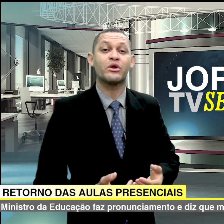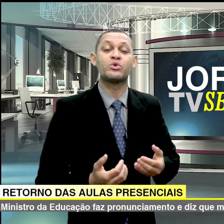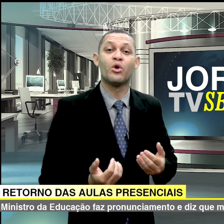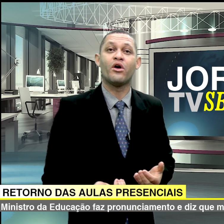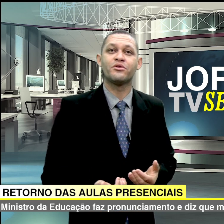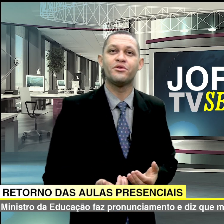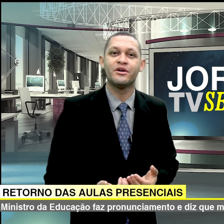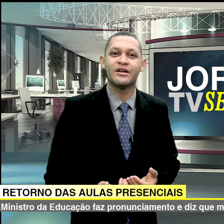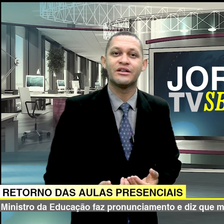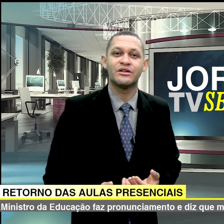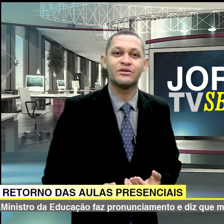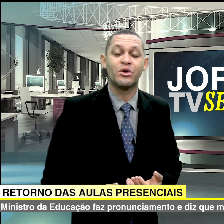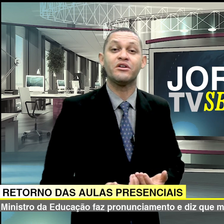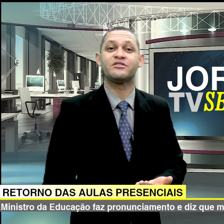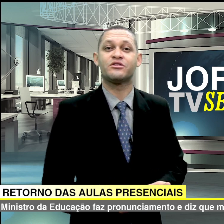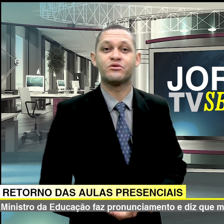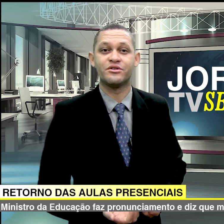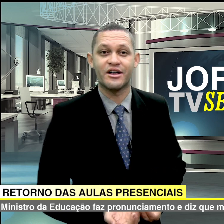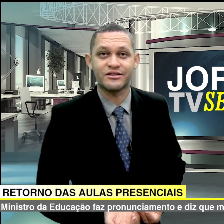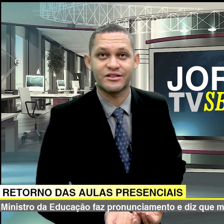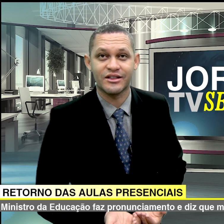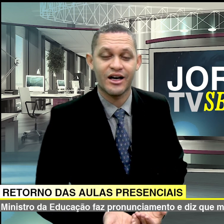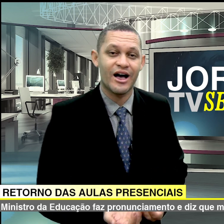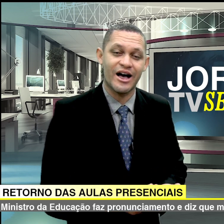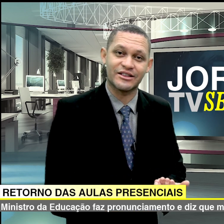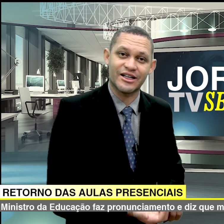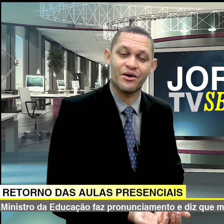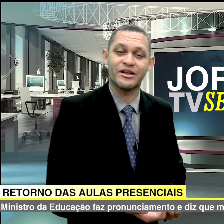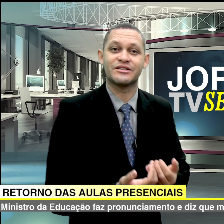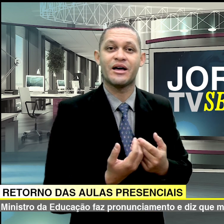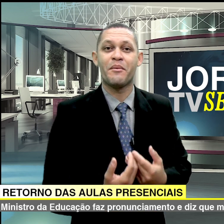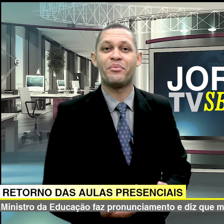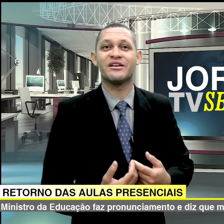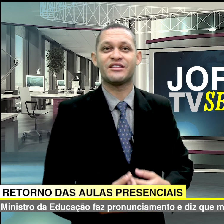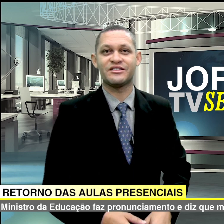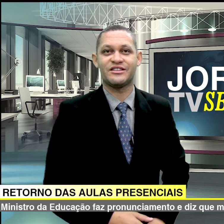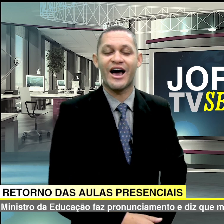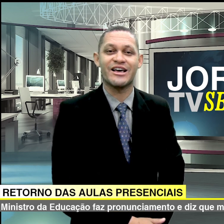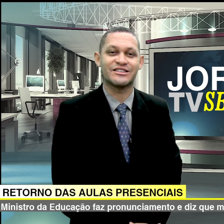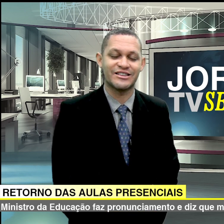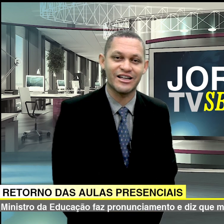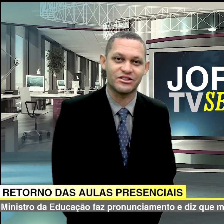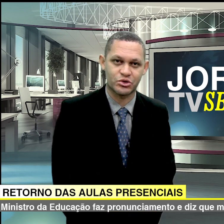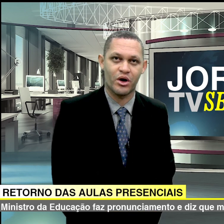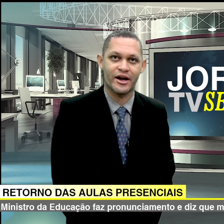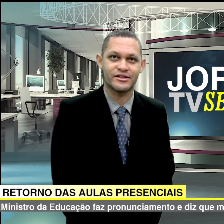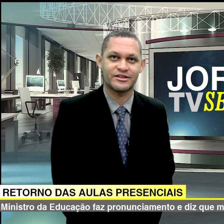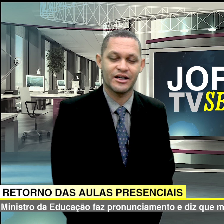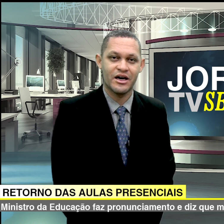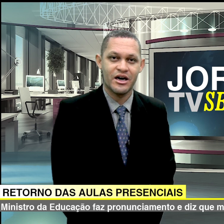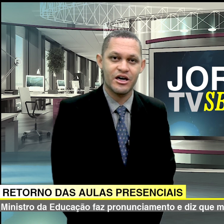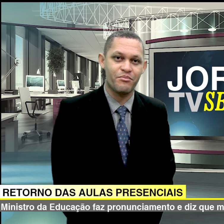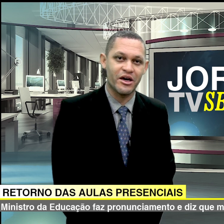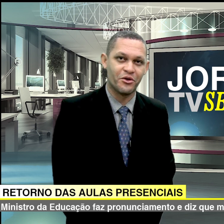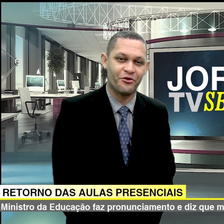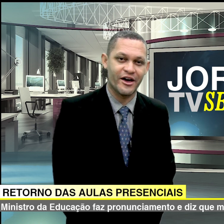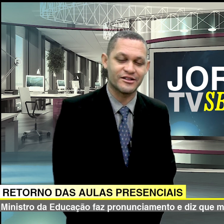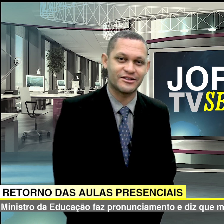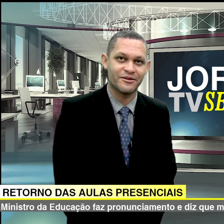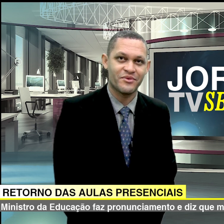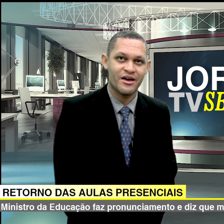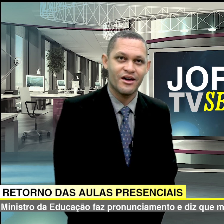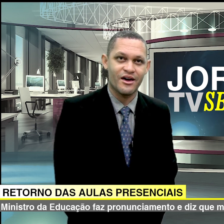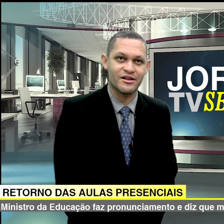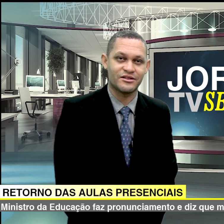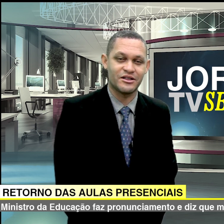o retorno dos estudantes às aulas presenciais nas escolas. Ribeiro